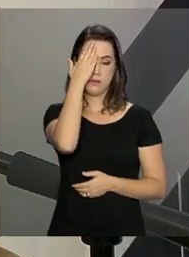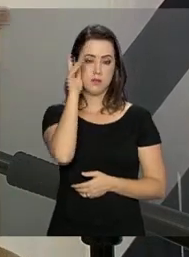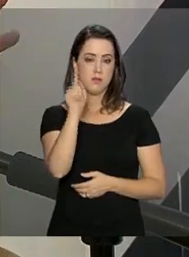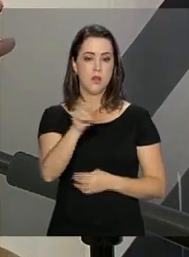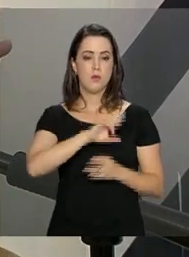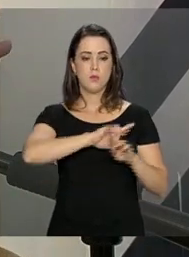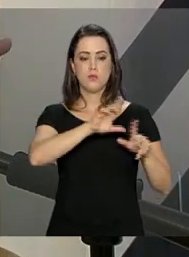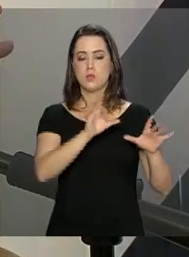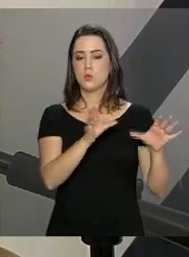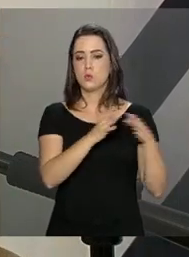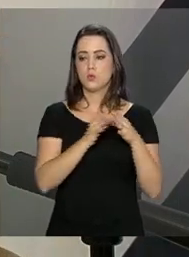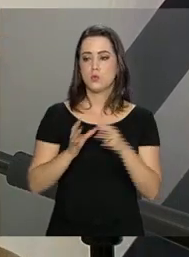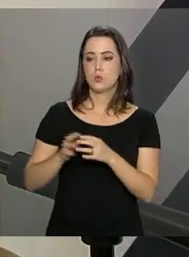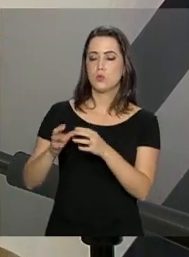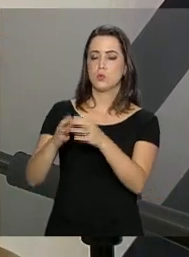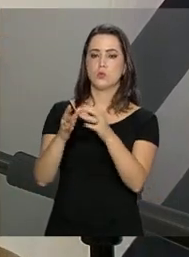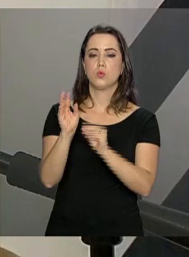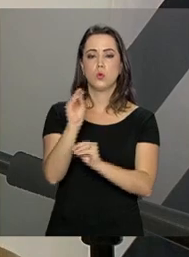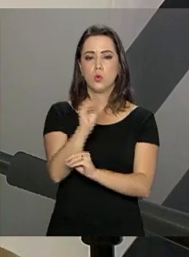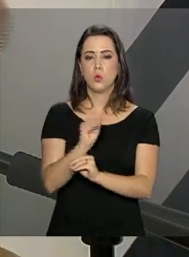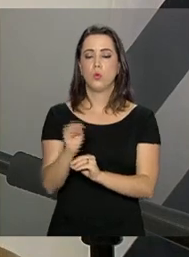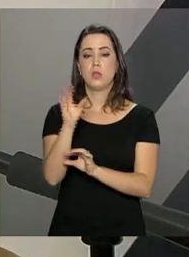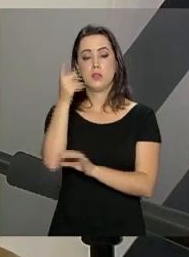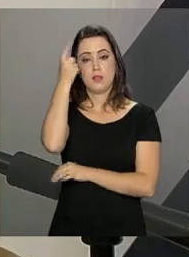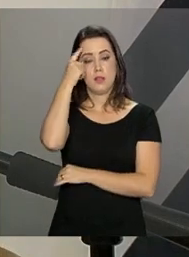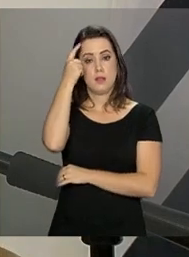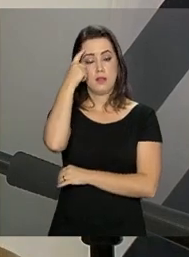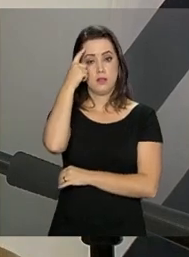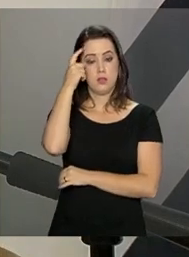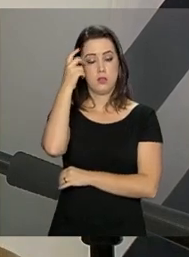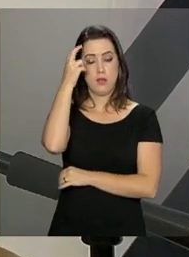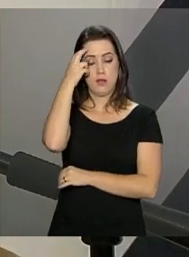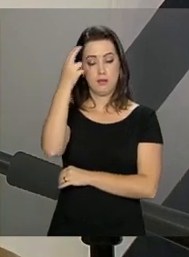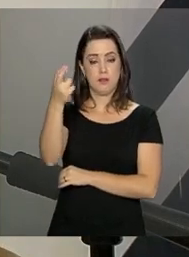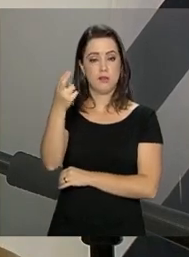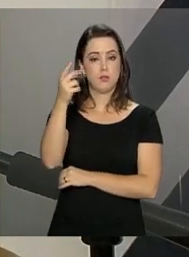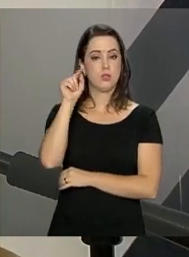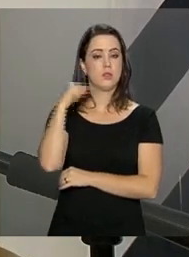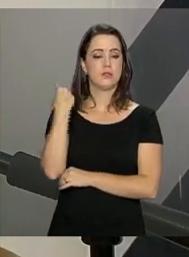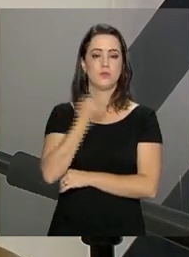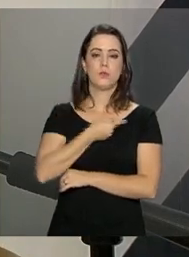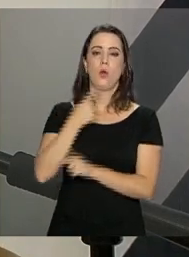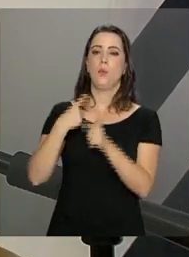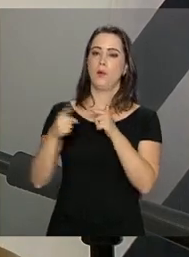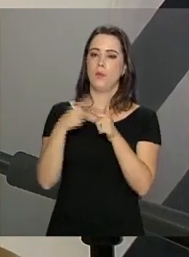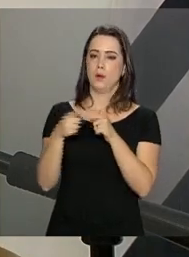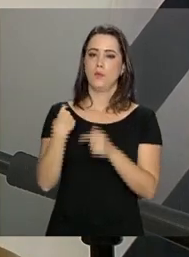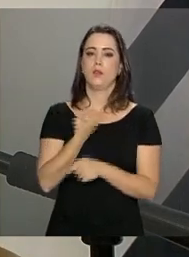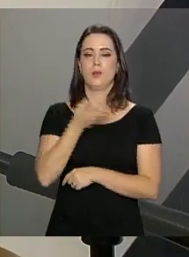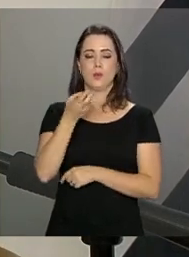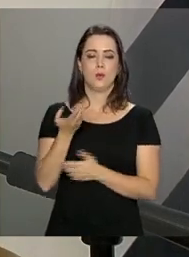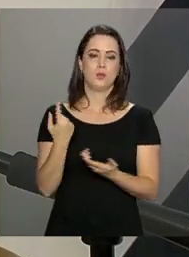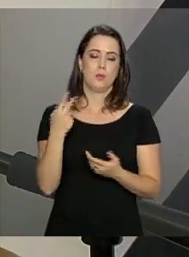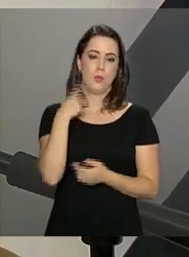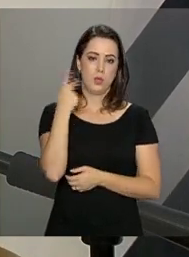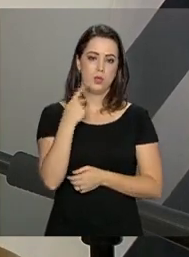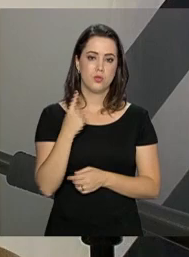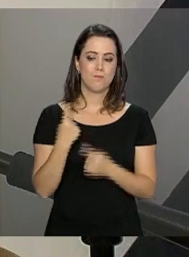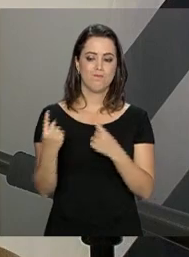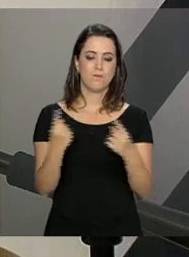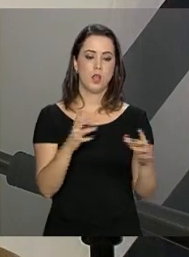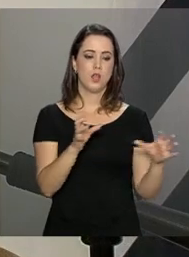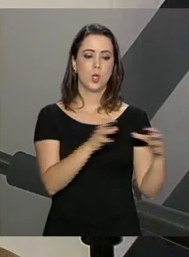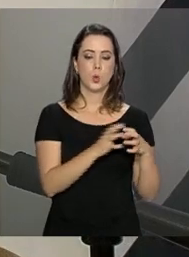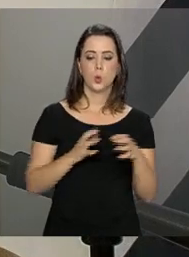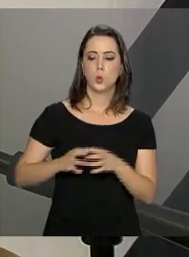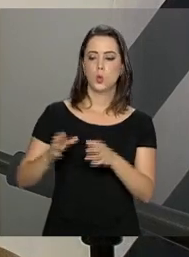os vários setores federais que cuidam da inteligência esse é um defeito da nossa cultura política mesmo na área federal cada setor